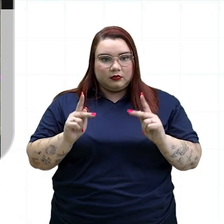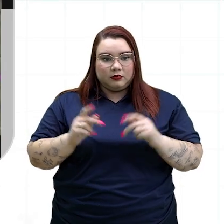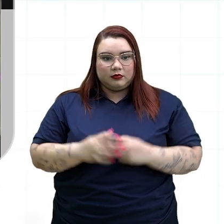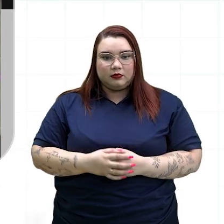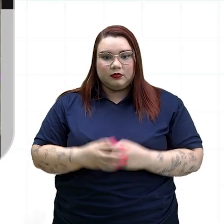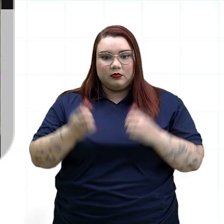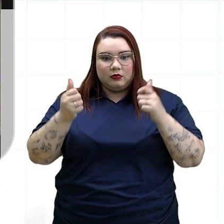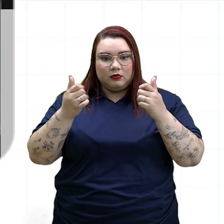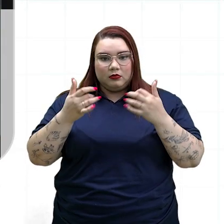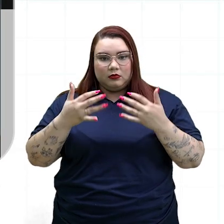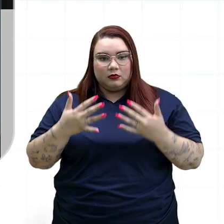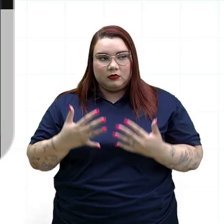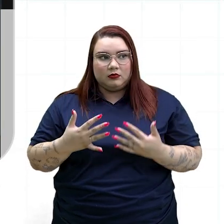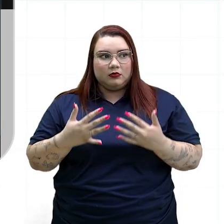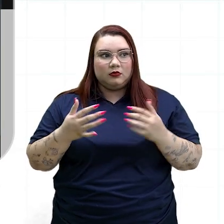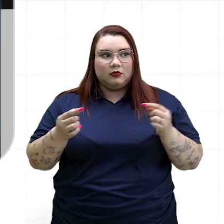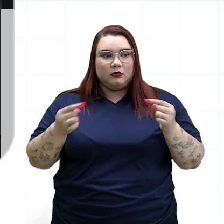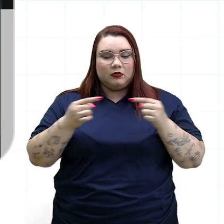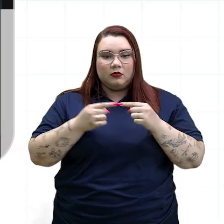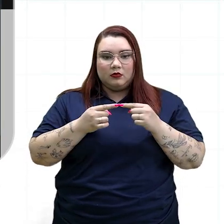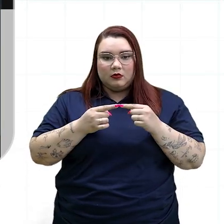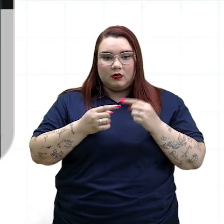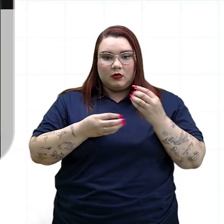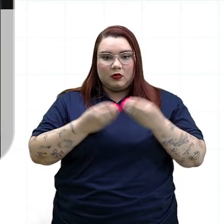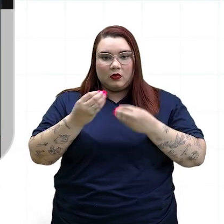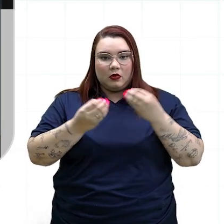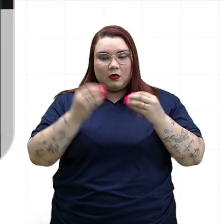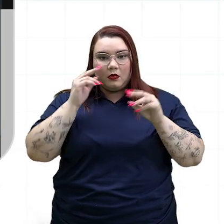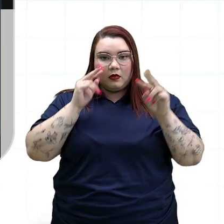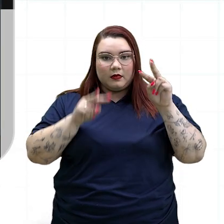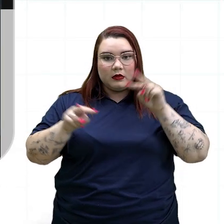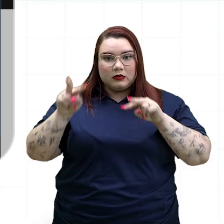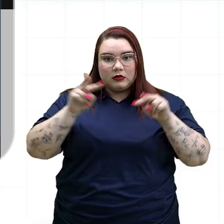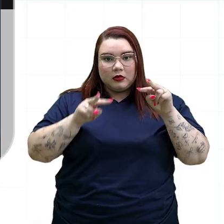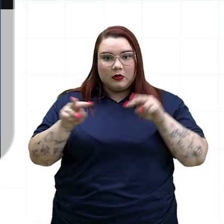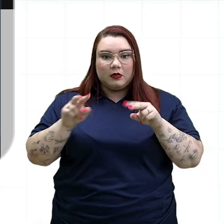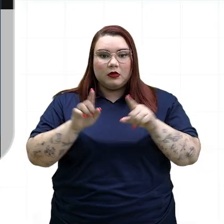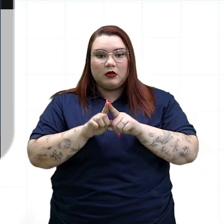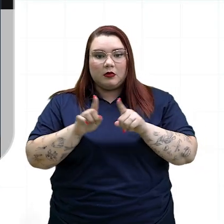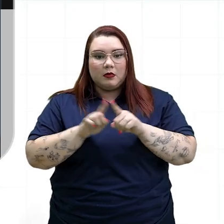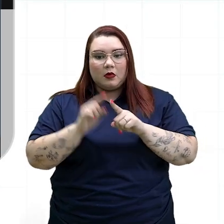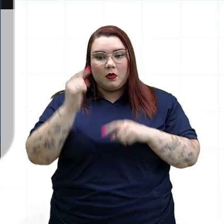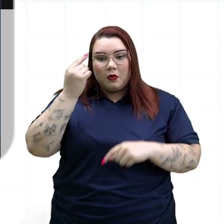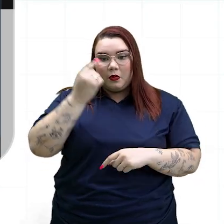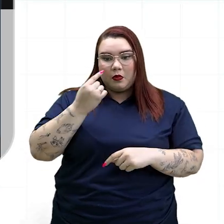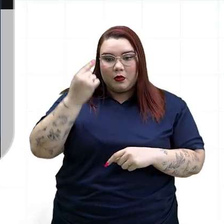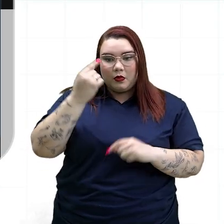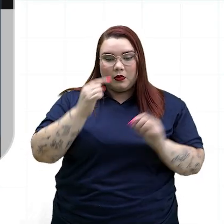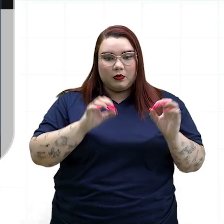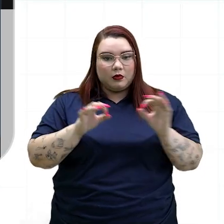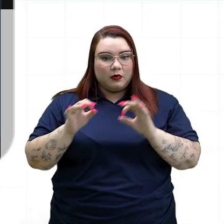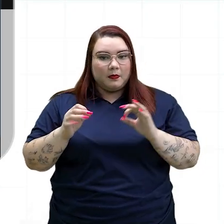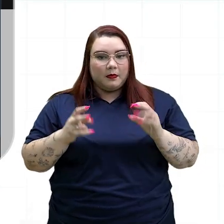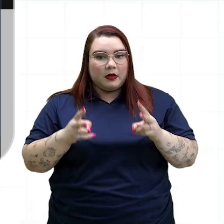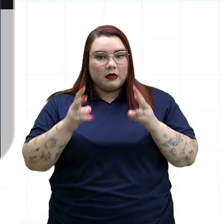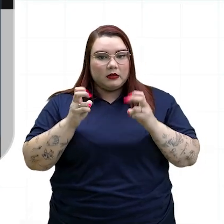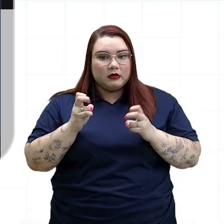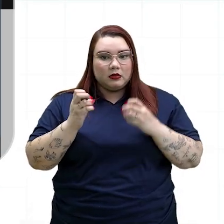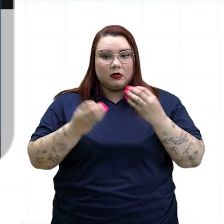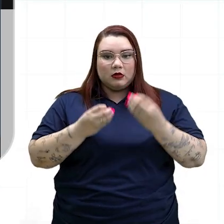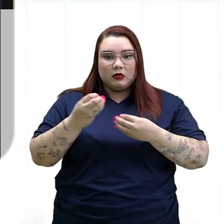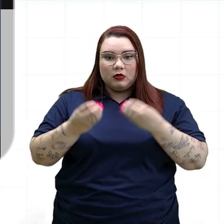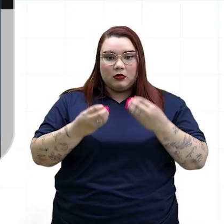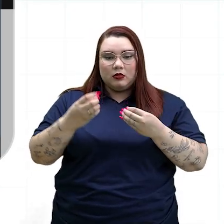Falar sobre o mecanismo da visão e o olho. Vejam como,